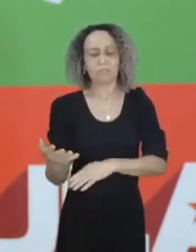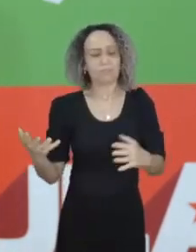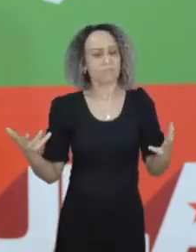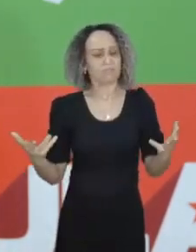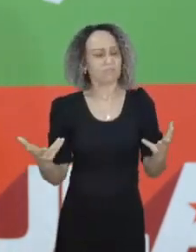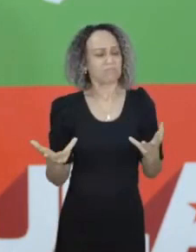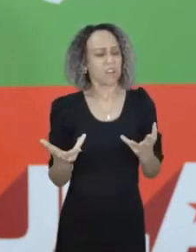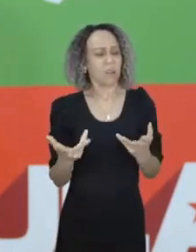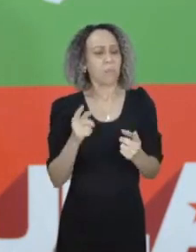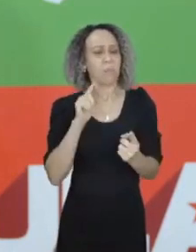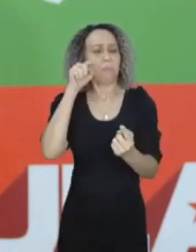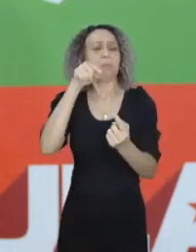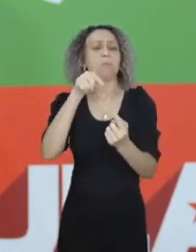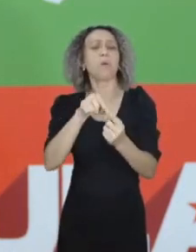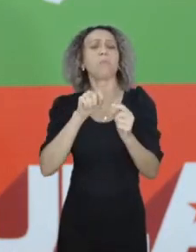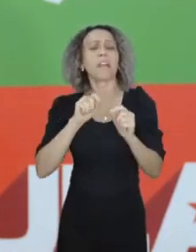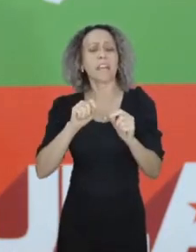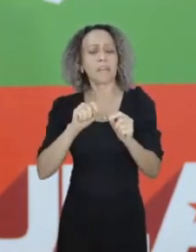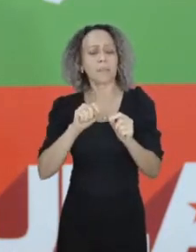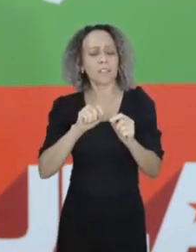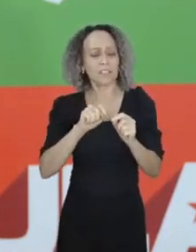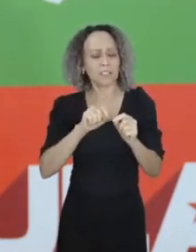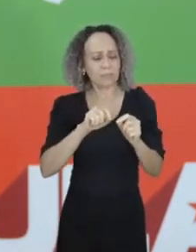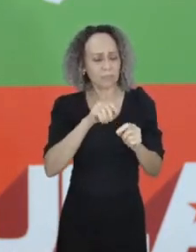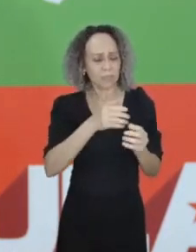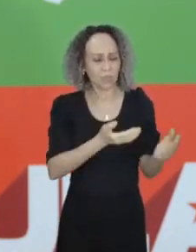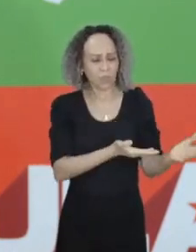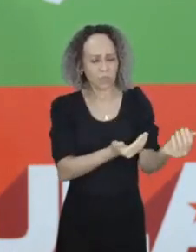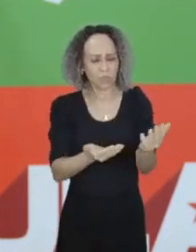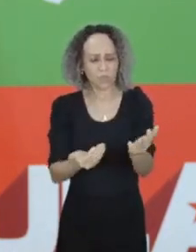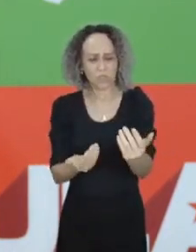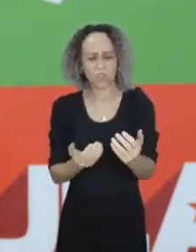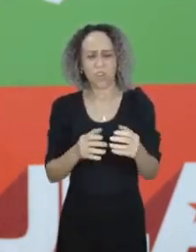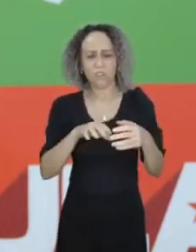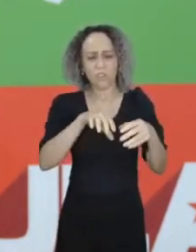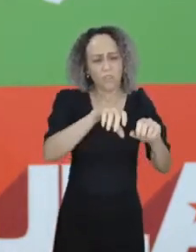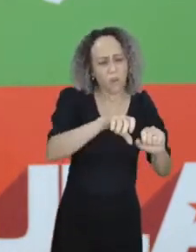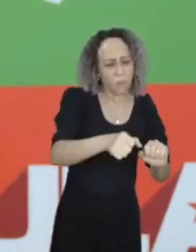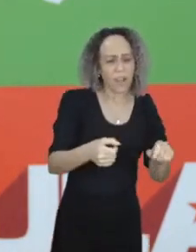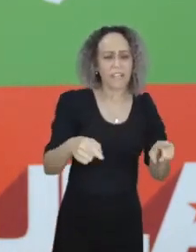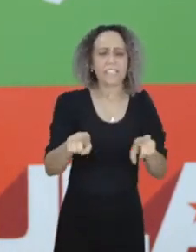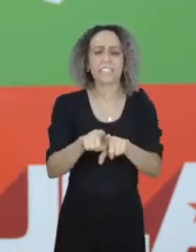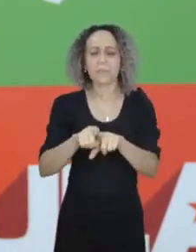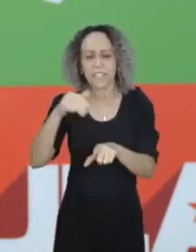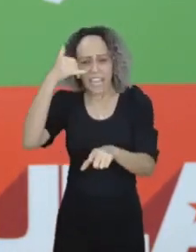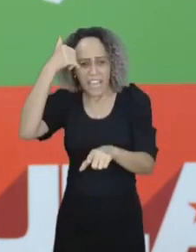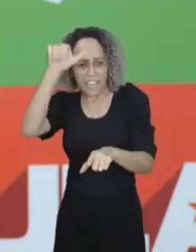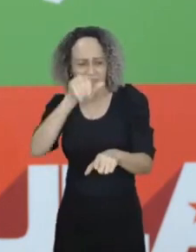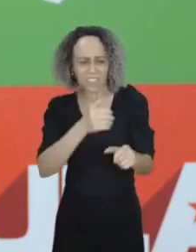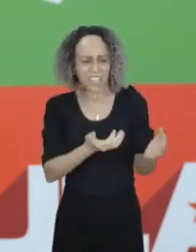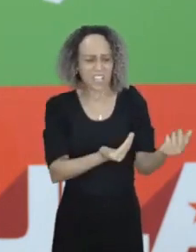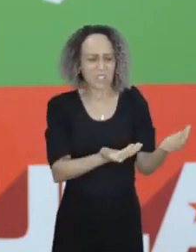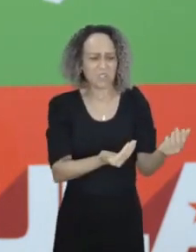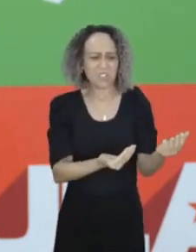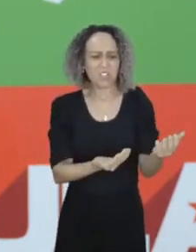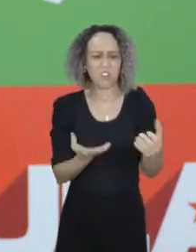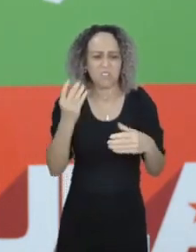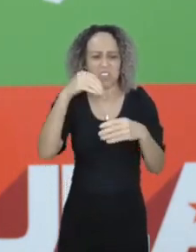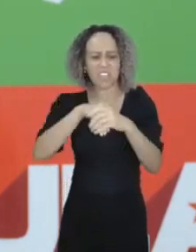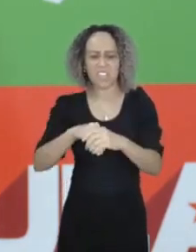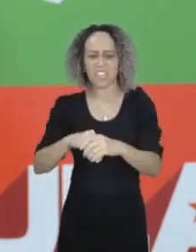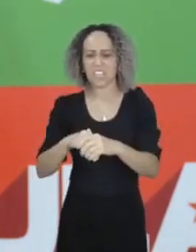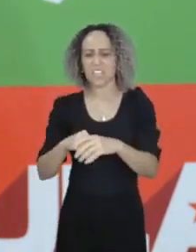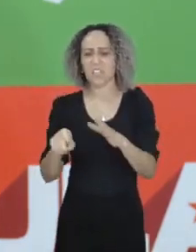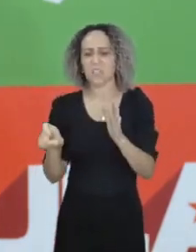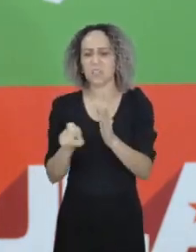caia a vítima do Crime Organizado e também nós vamos fazer uma coisa importante que